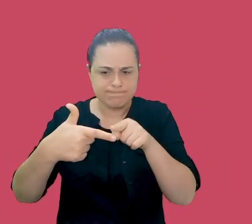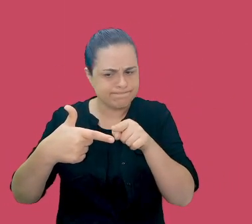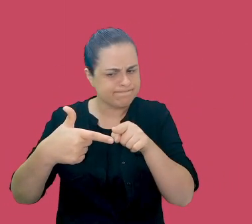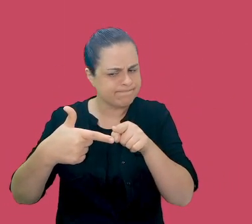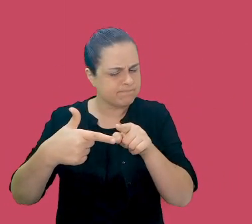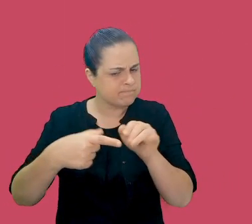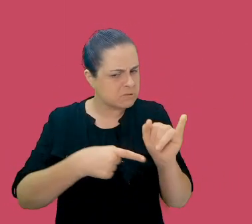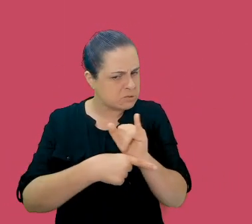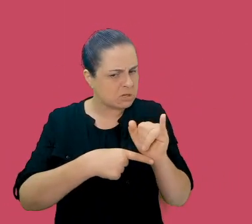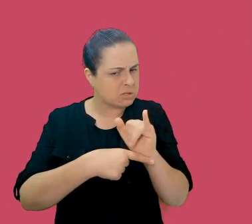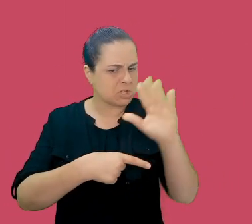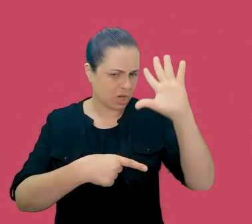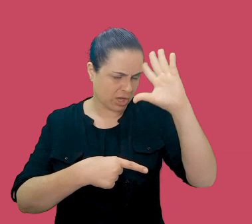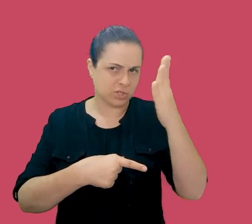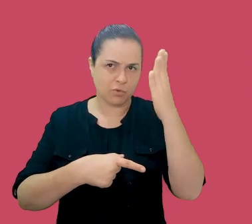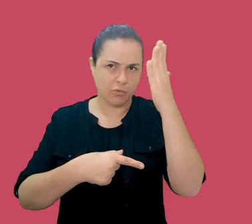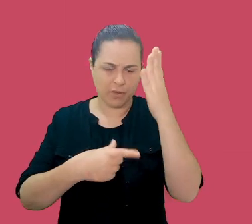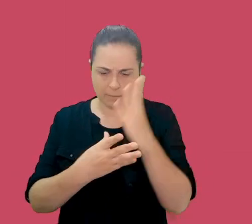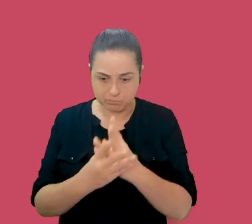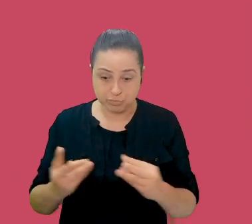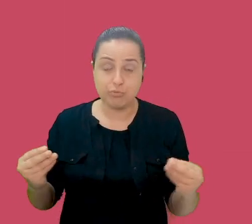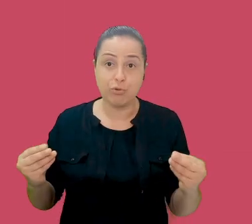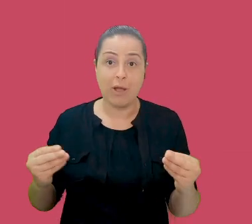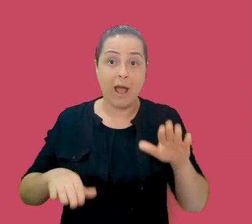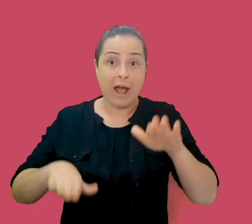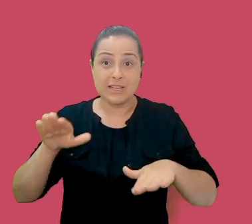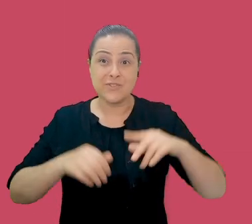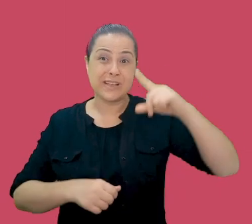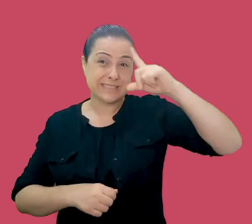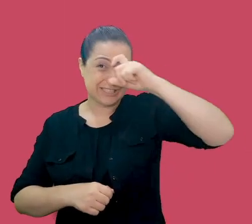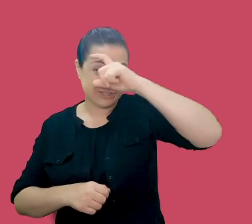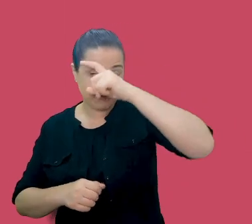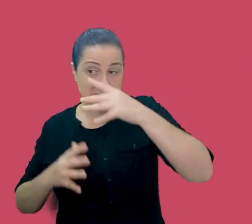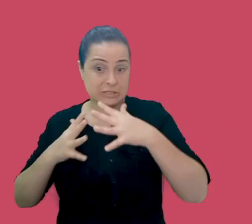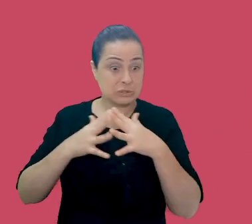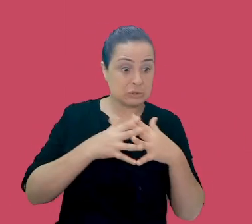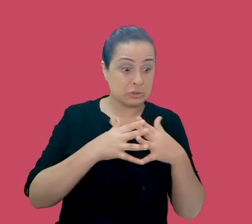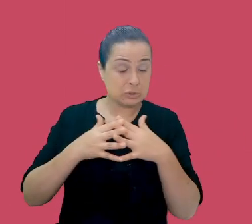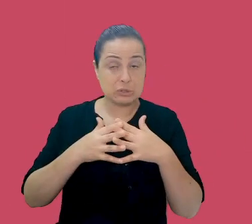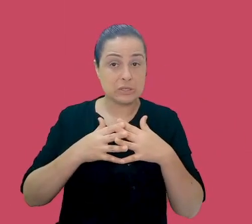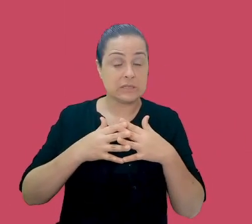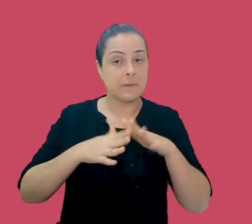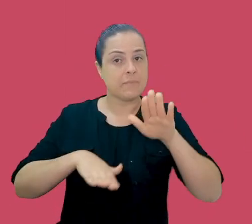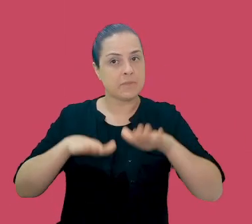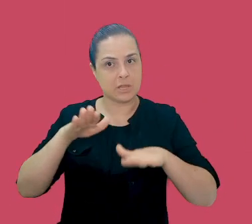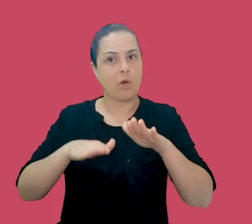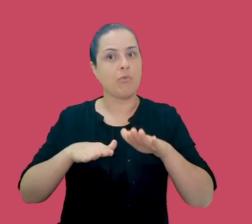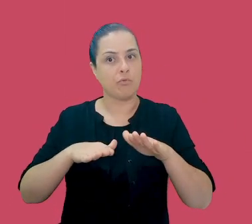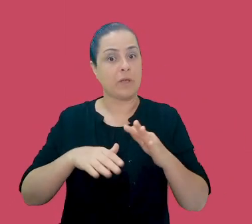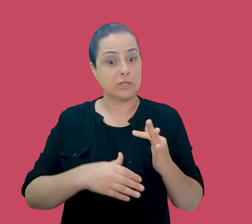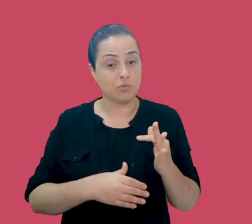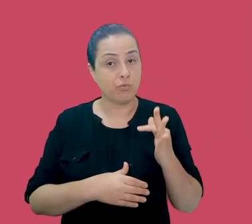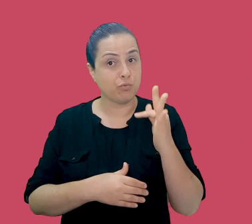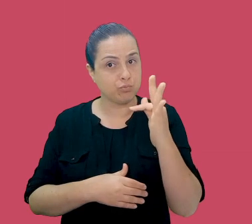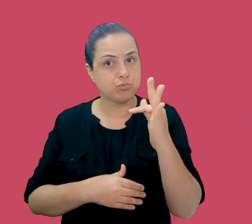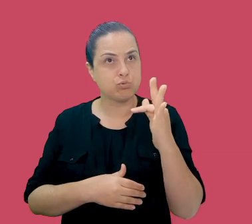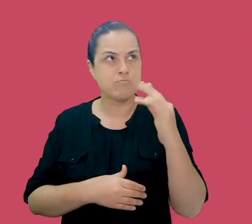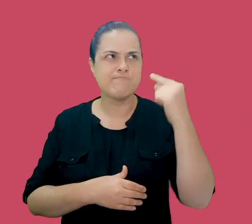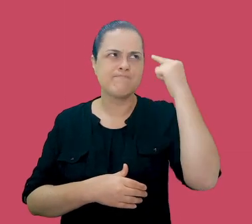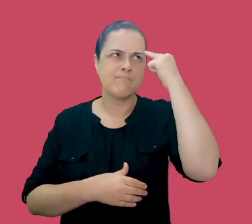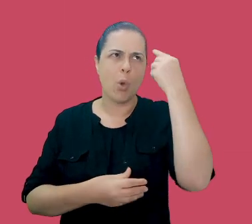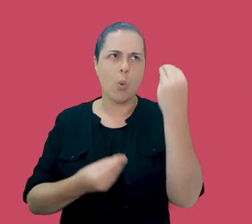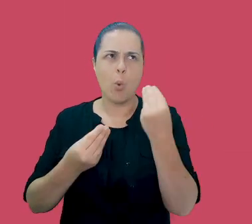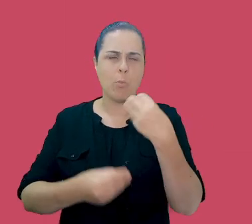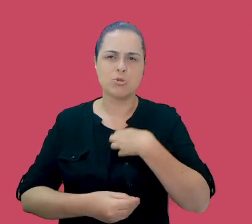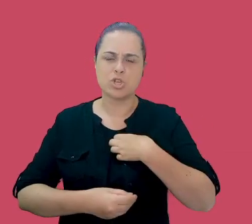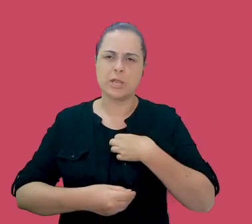coisa começar a realmente se tornar uma coisa complicada, difícil, talvez a gente consiga impedir isso de uma maneira eficiente, mas